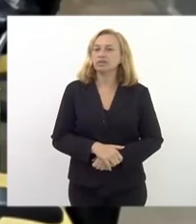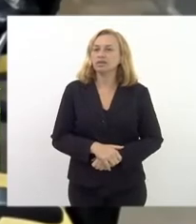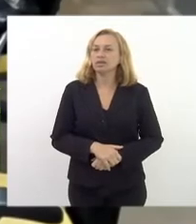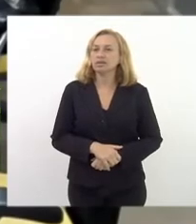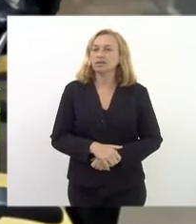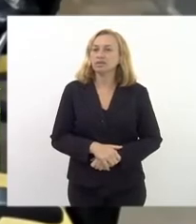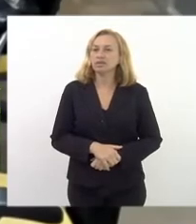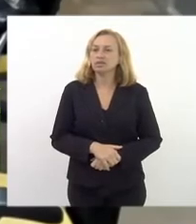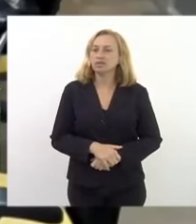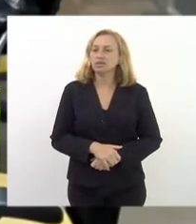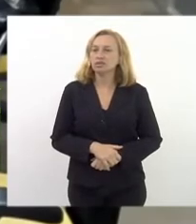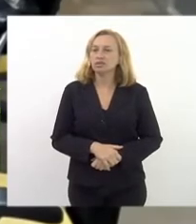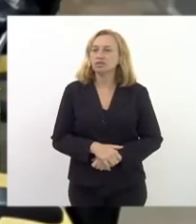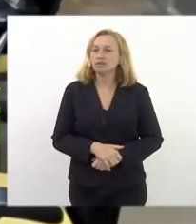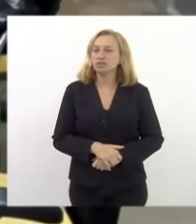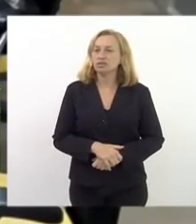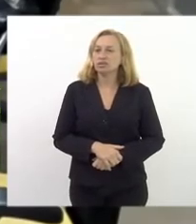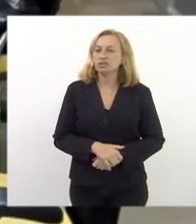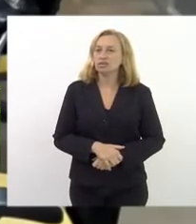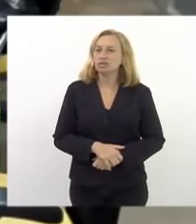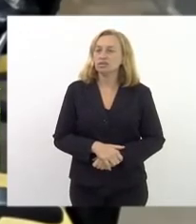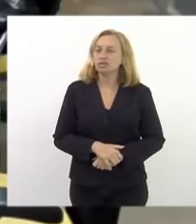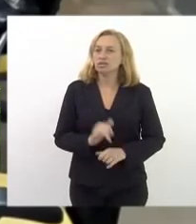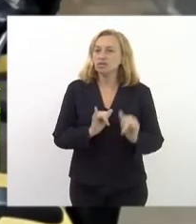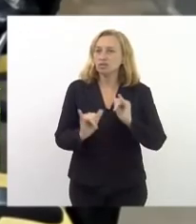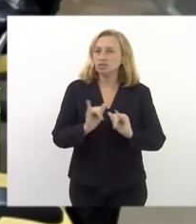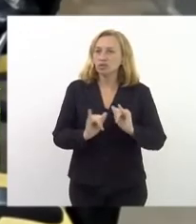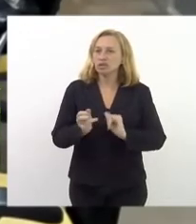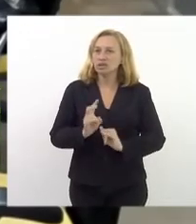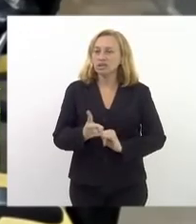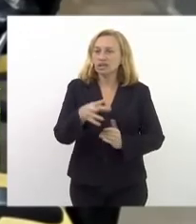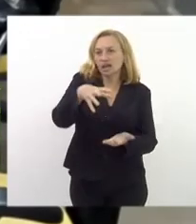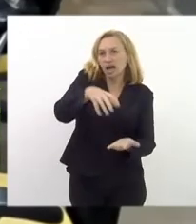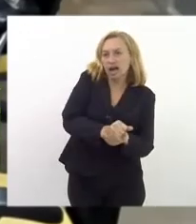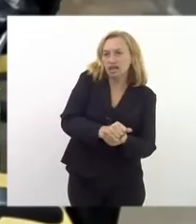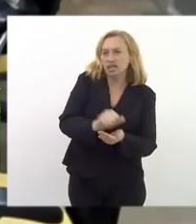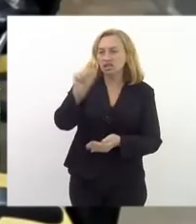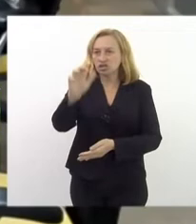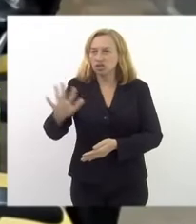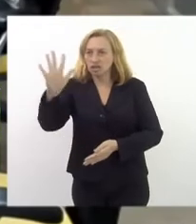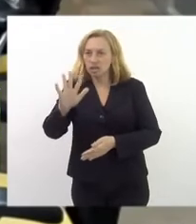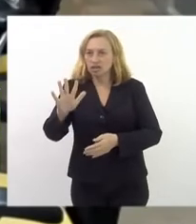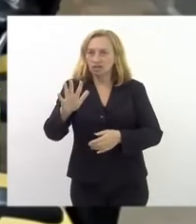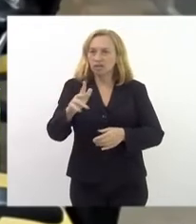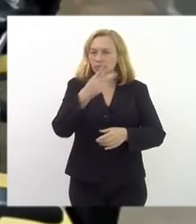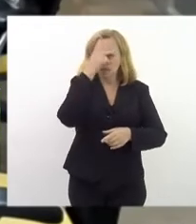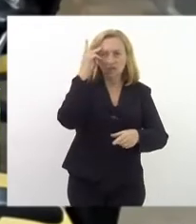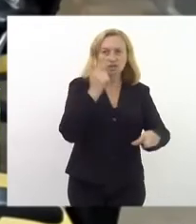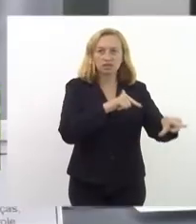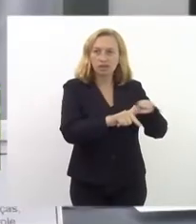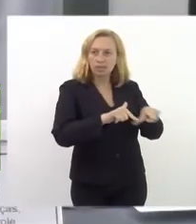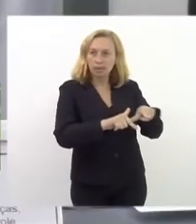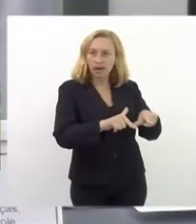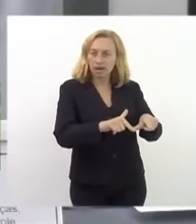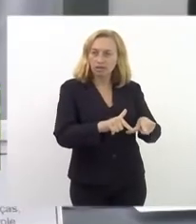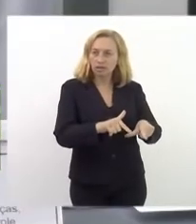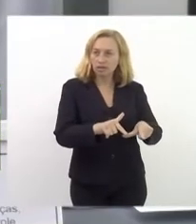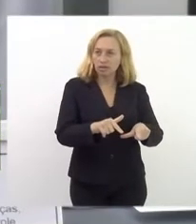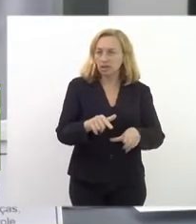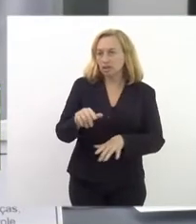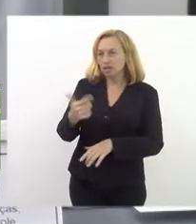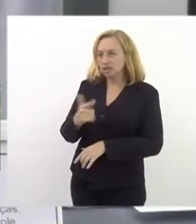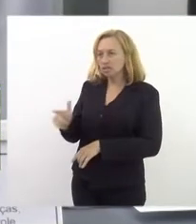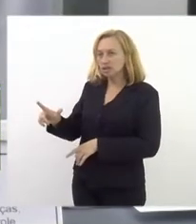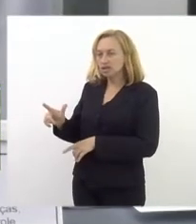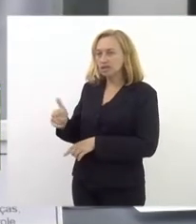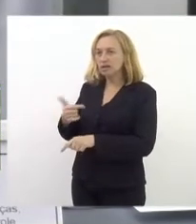são informados todo mês no Cadastro Geral de Empregados e Desempregados. Ô Nelson, tem algum gráfico